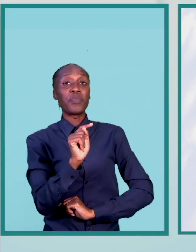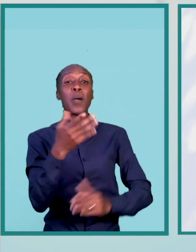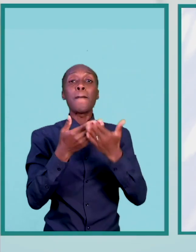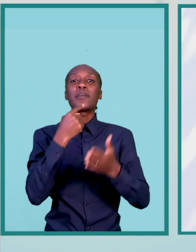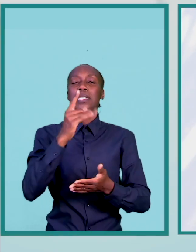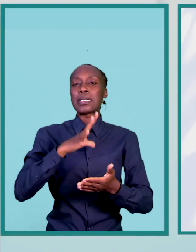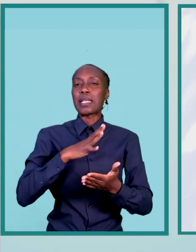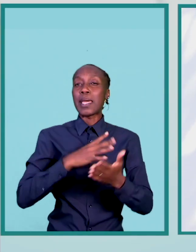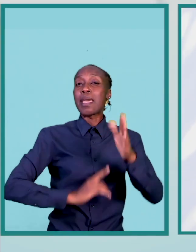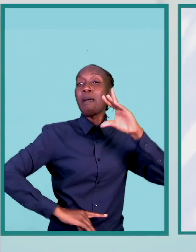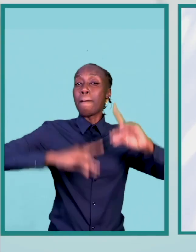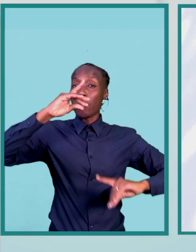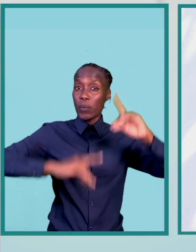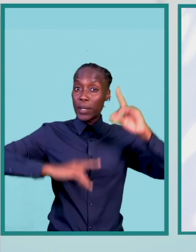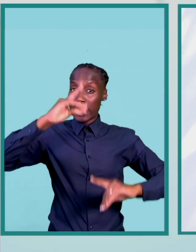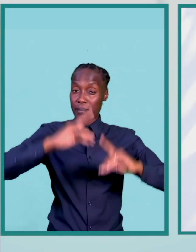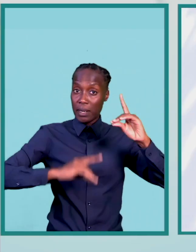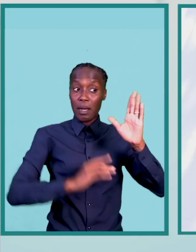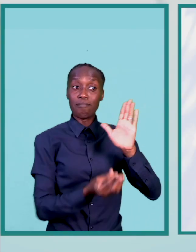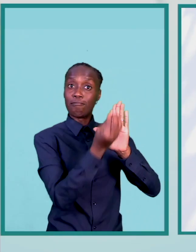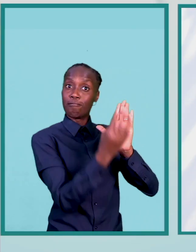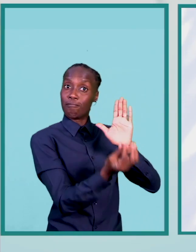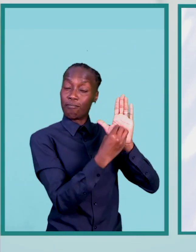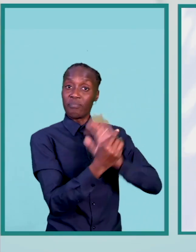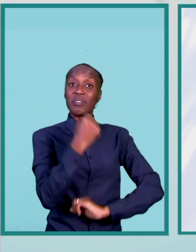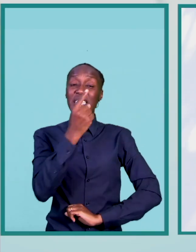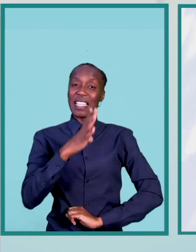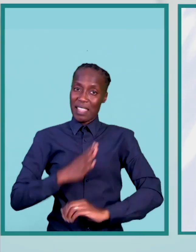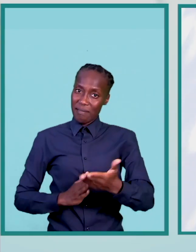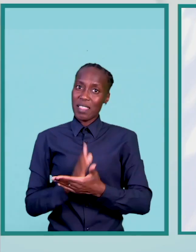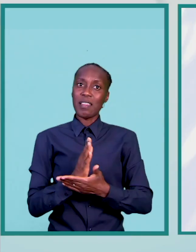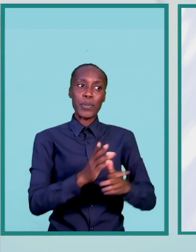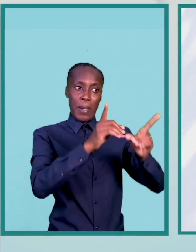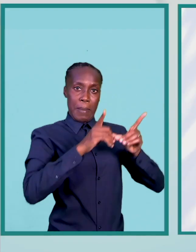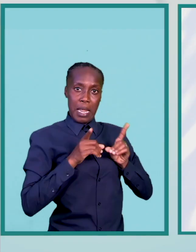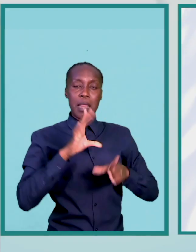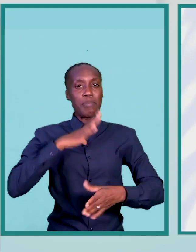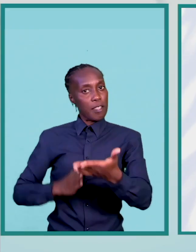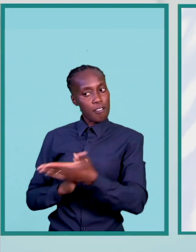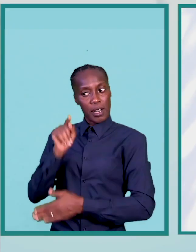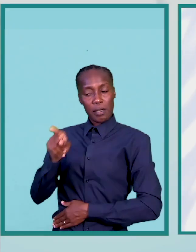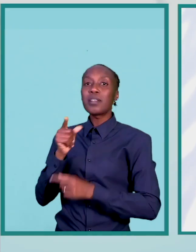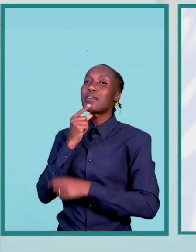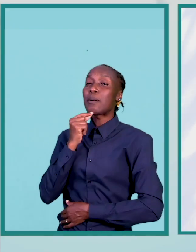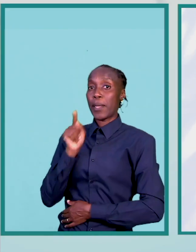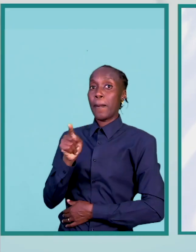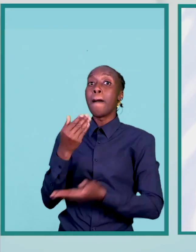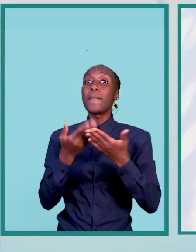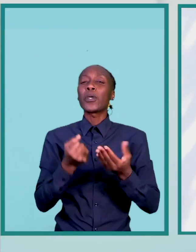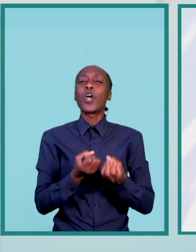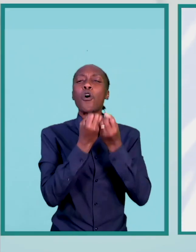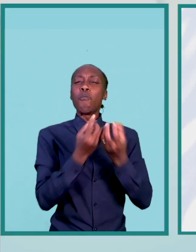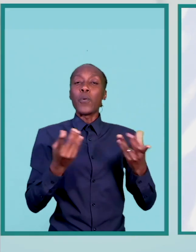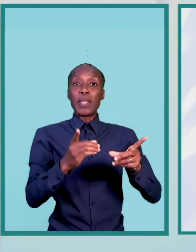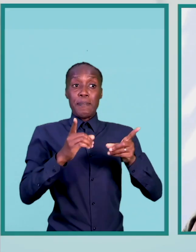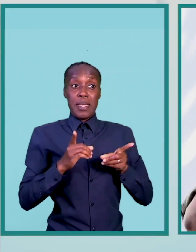quando se desenha as políticas de retenção. Não é porque os homens não têm direito, muito menos porque os rapazes não têm. É porque, infelizmente, o número